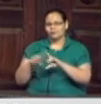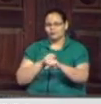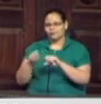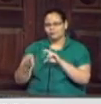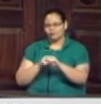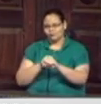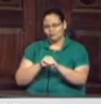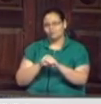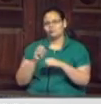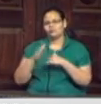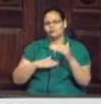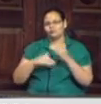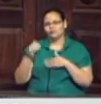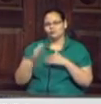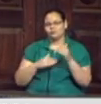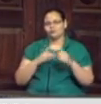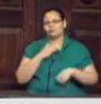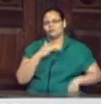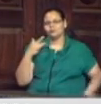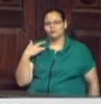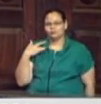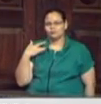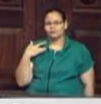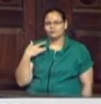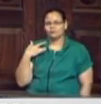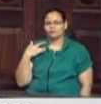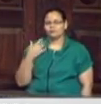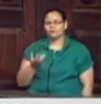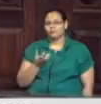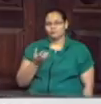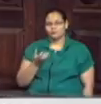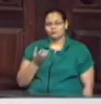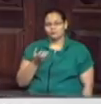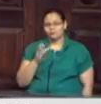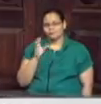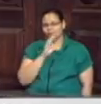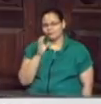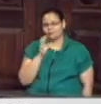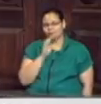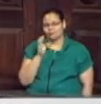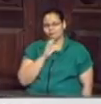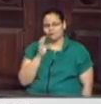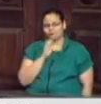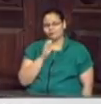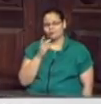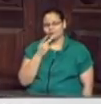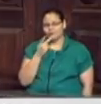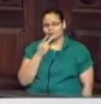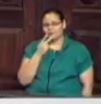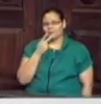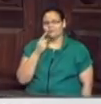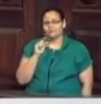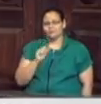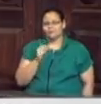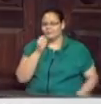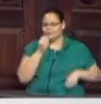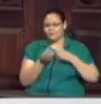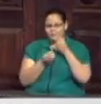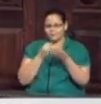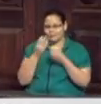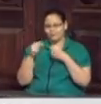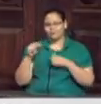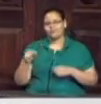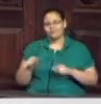formação dos nossos profissionais em saúde. Mas eu queria trazer aqui muito rapidamente, senhor presidente, uma denúncia que trouxeram agora no meu